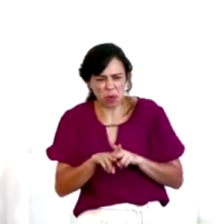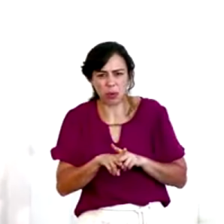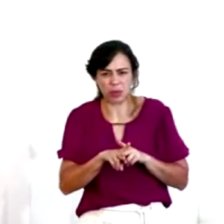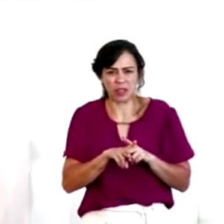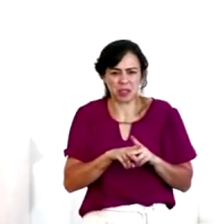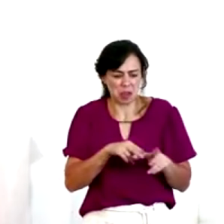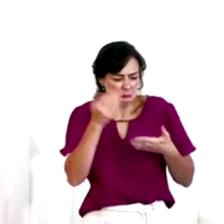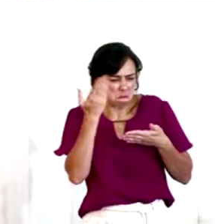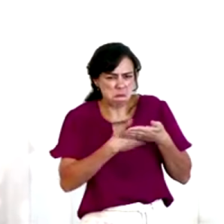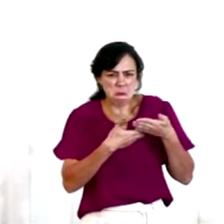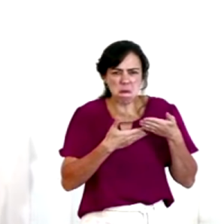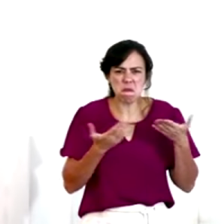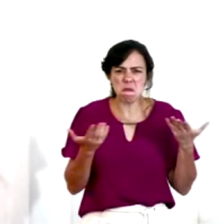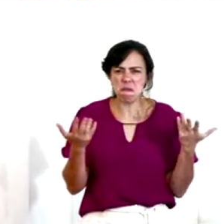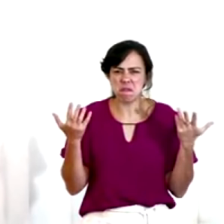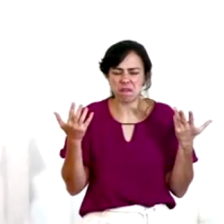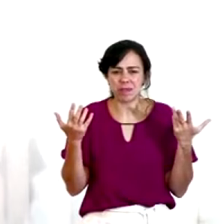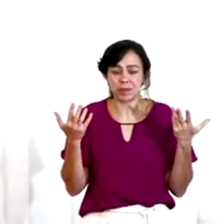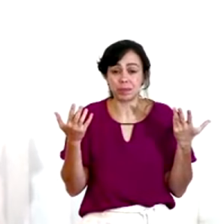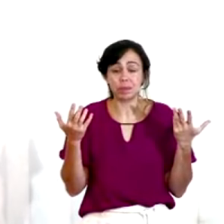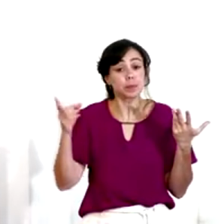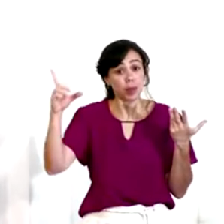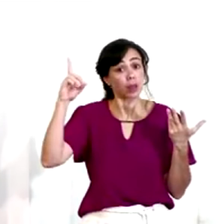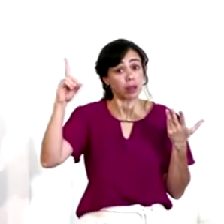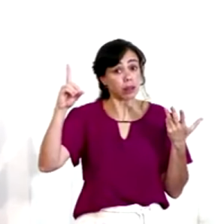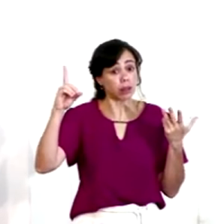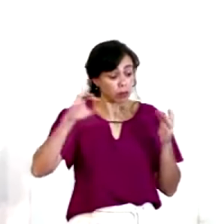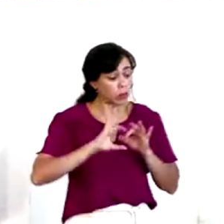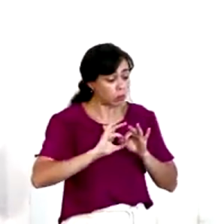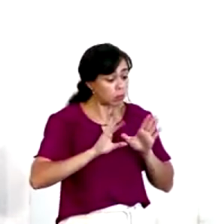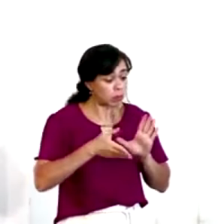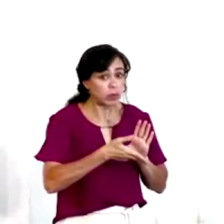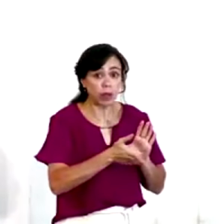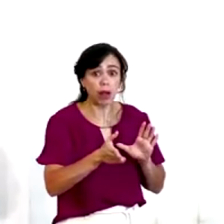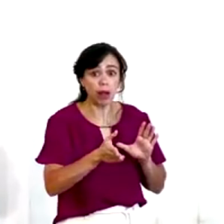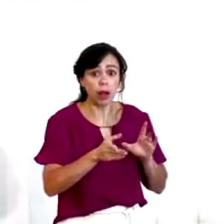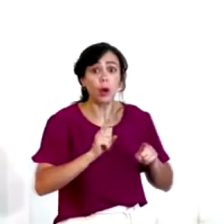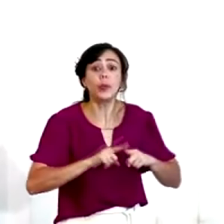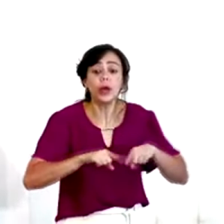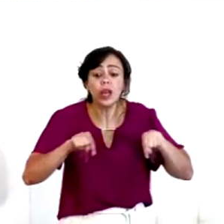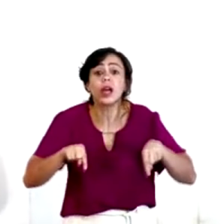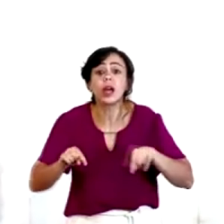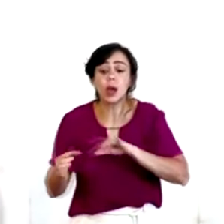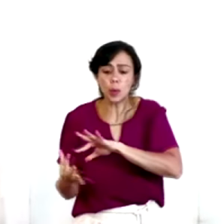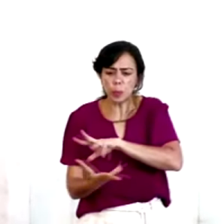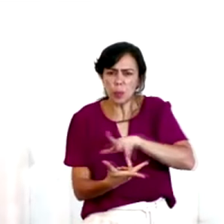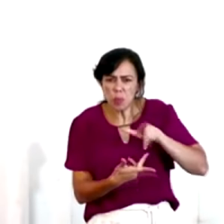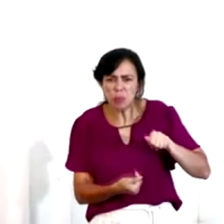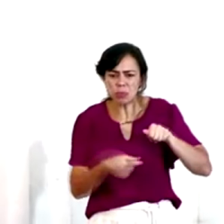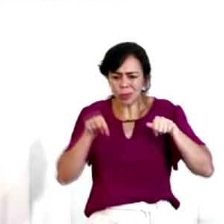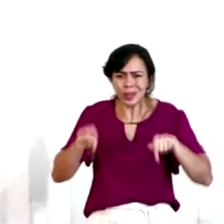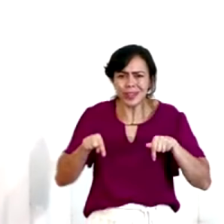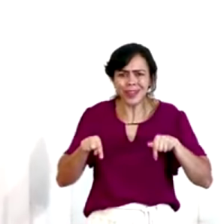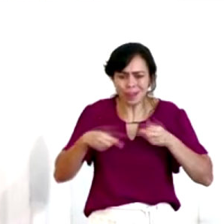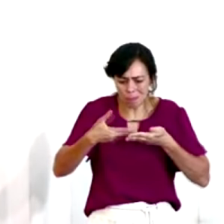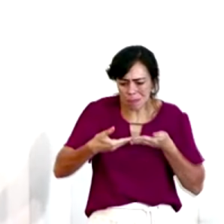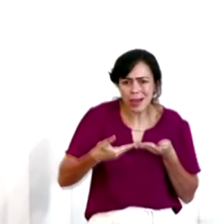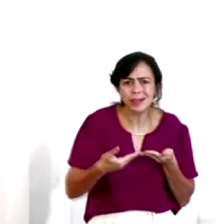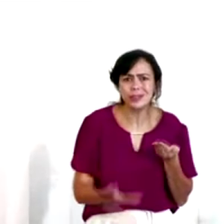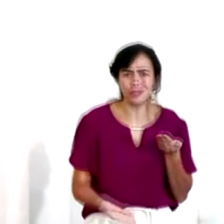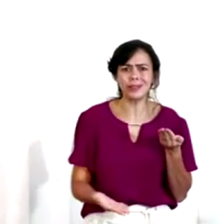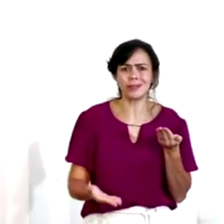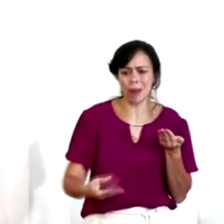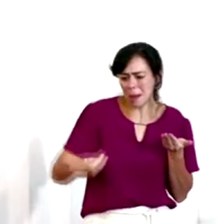estas que o Senhor não nos poupa, porque estamos no mundo quebrado e vivemos em meio a um mundo que jaz